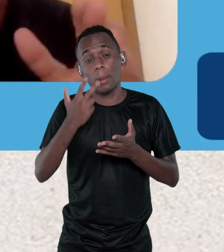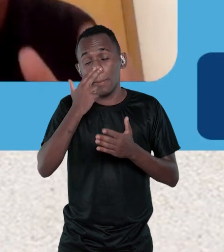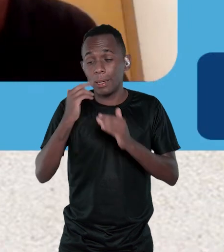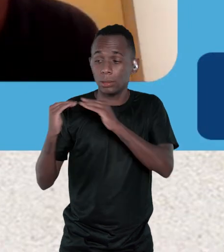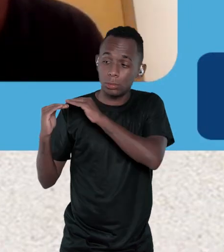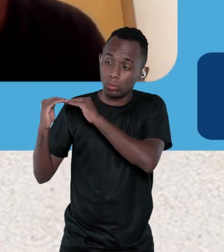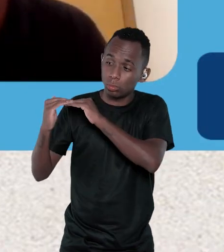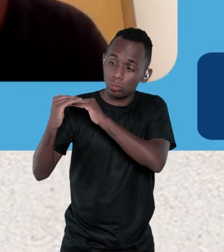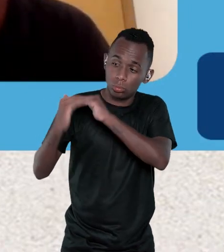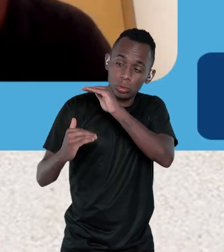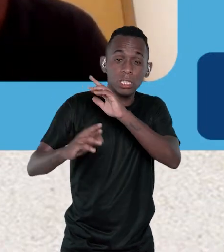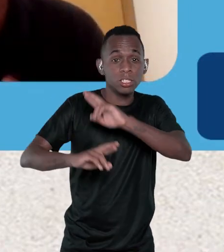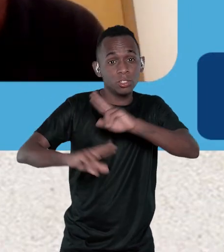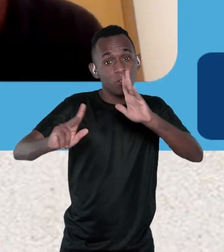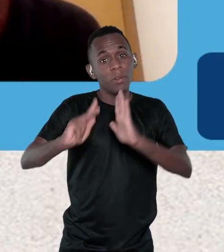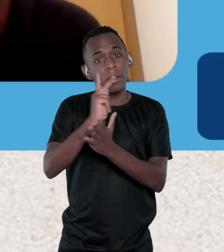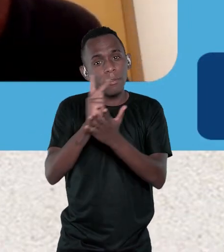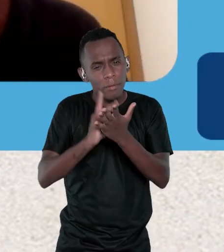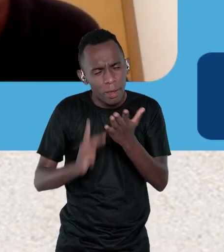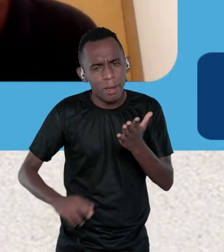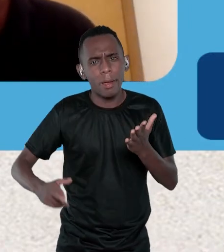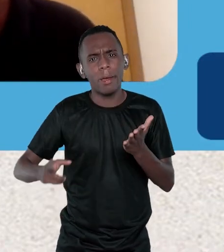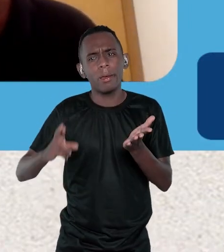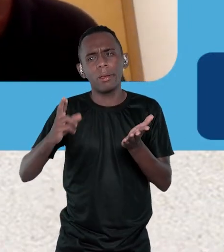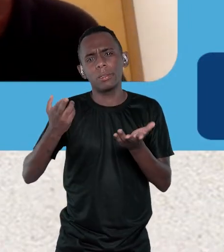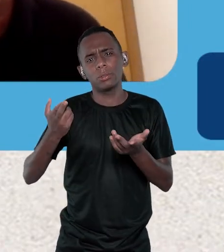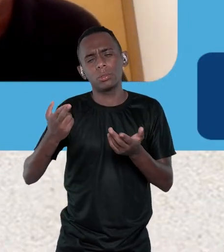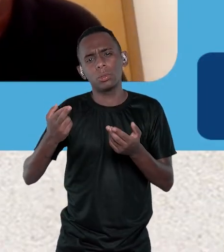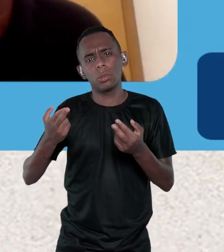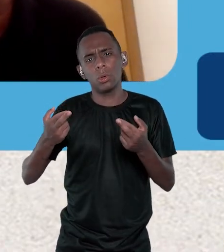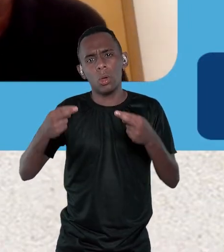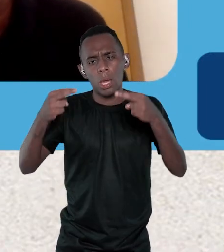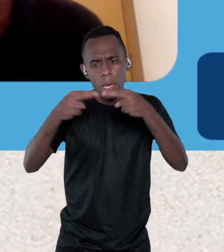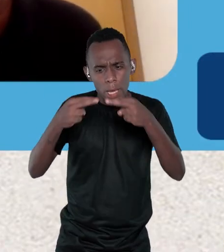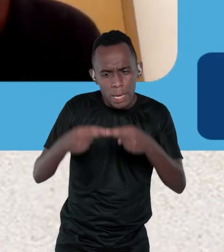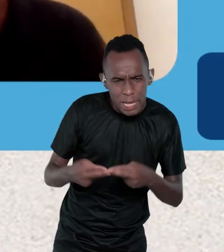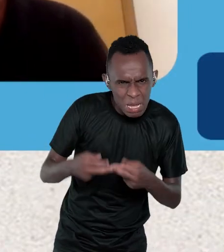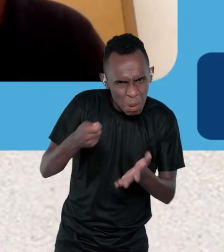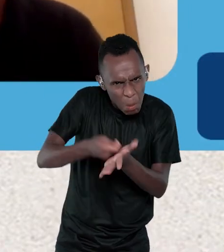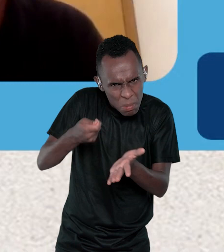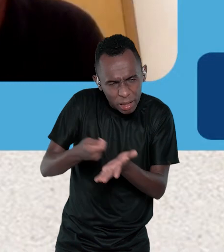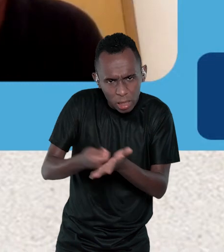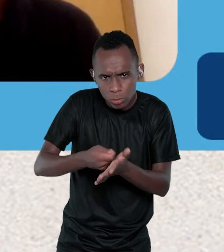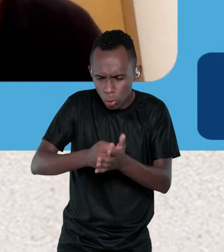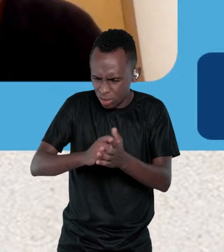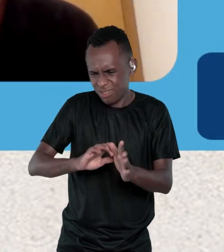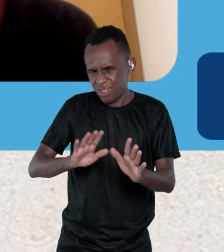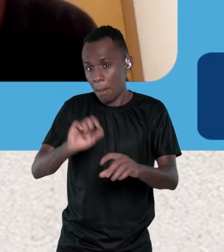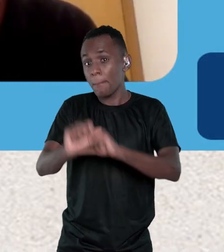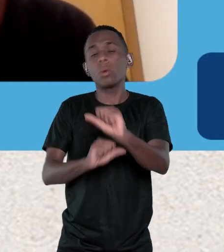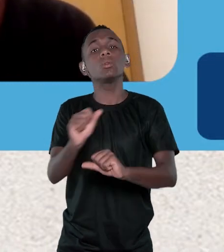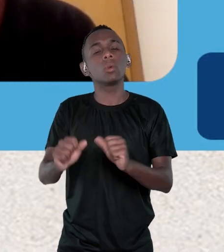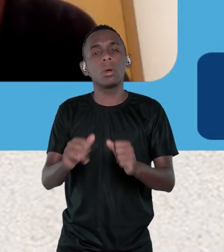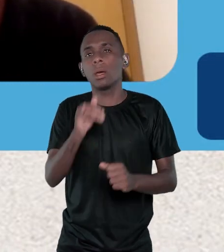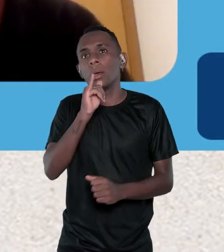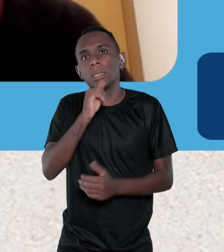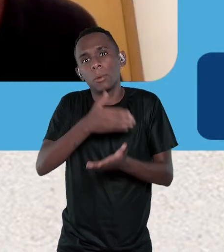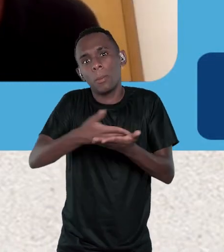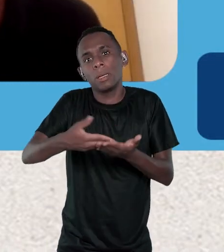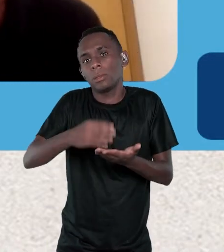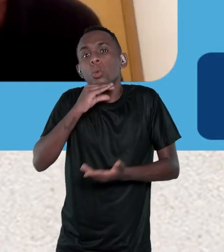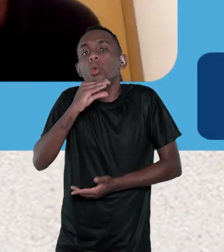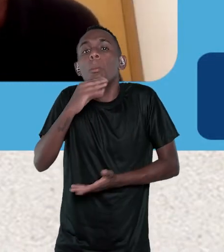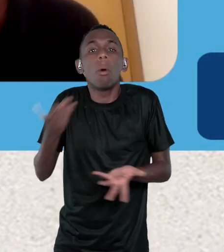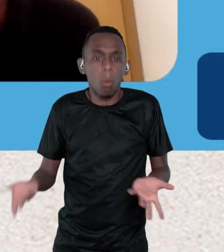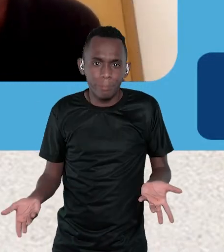aquela quadratura dos versos, as rimas obrigatórias, né? Vamos começar